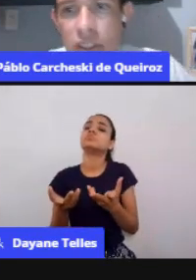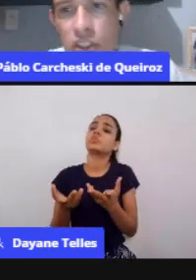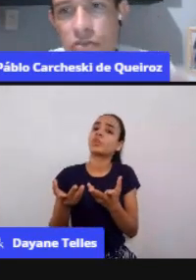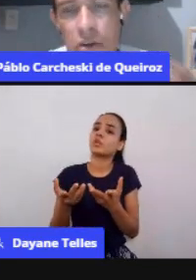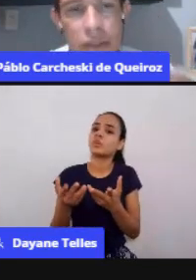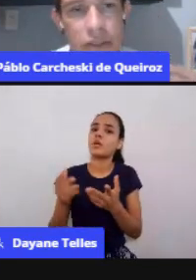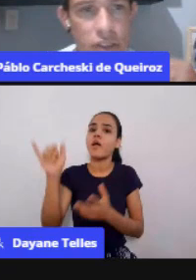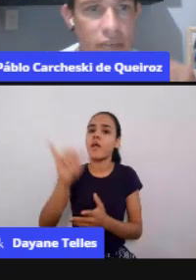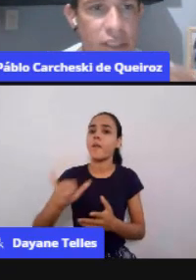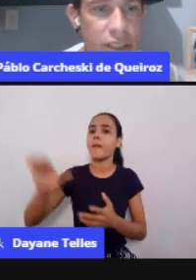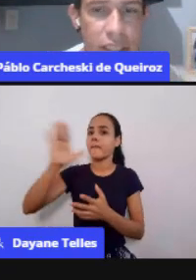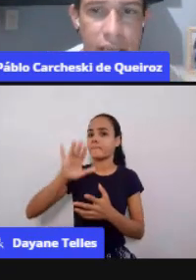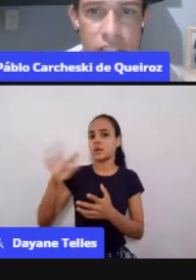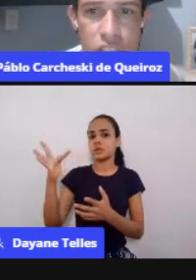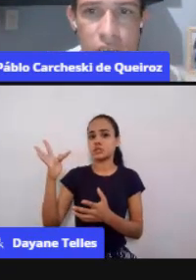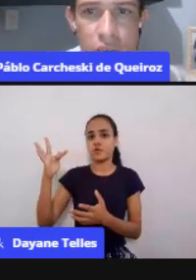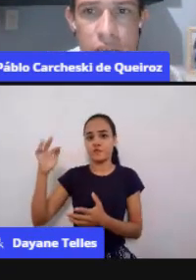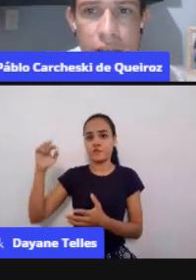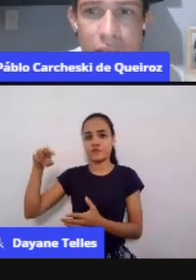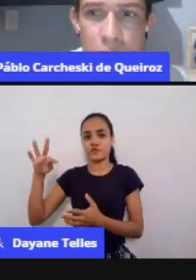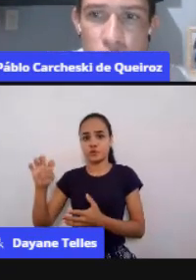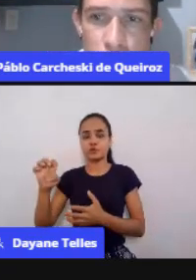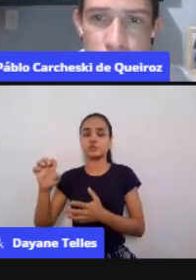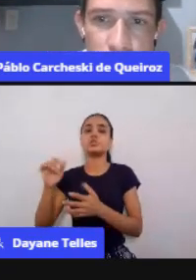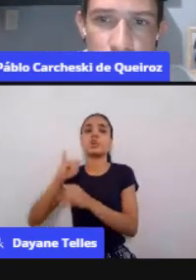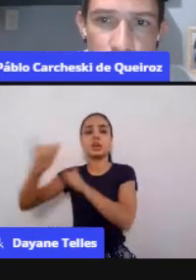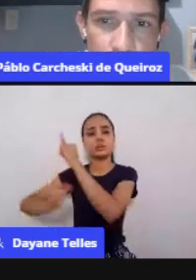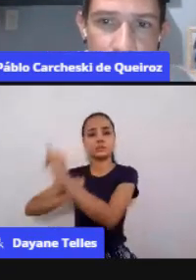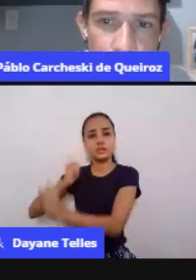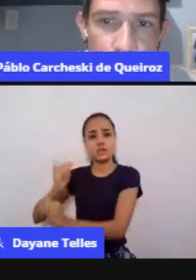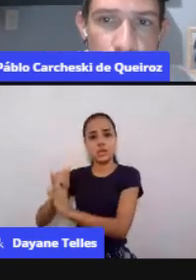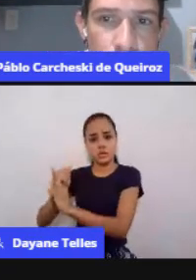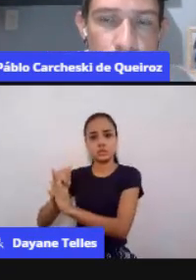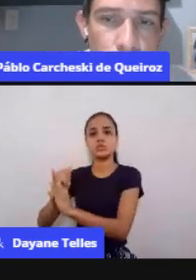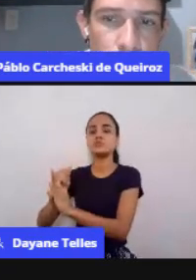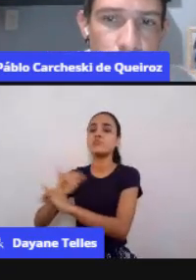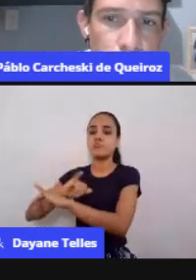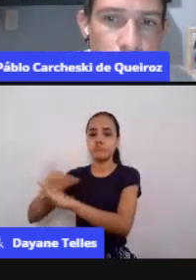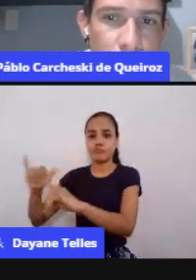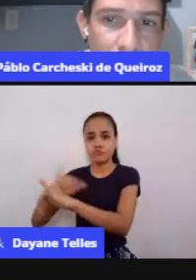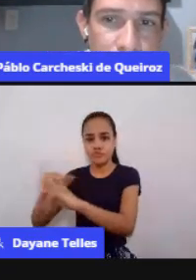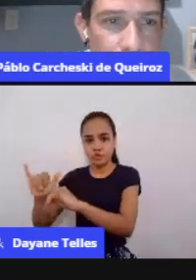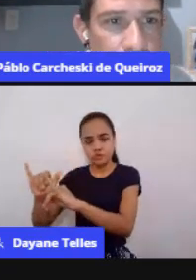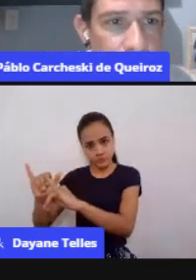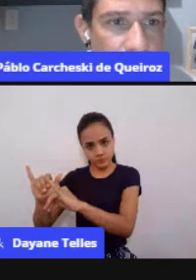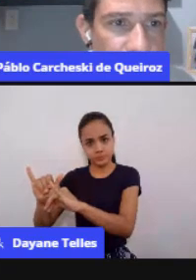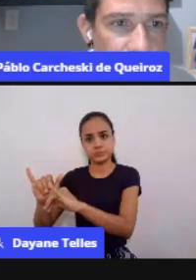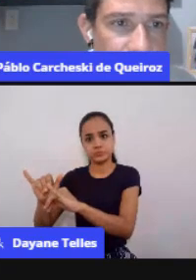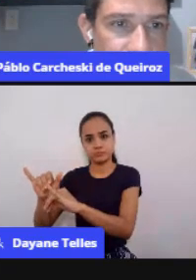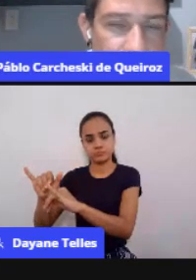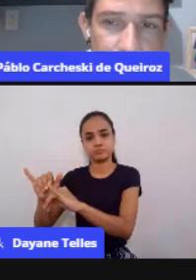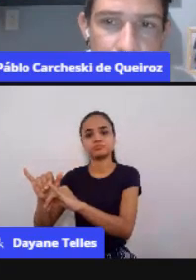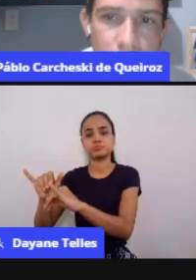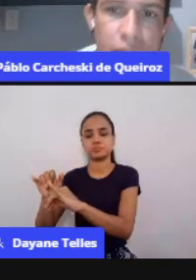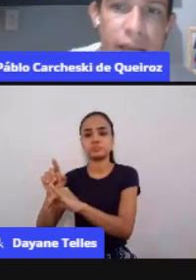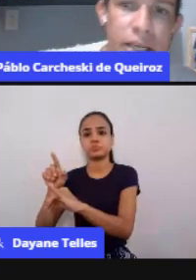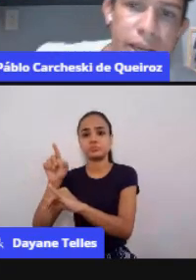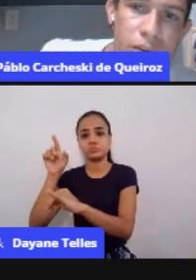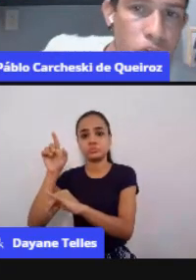pensar assim, de informação que estava na internet, e acabou substituindo ela por um gráfico, né, que vocês estão vendo aí na